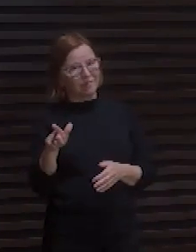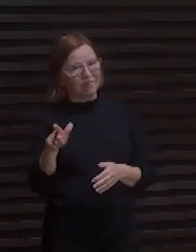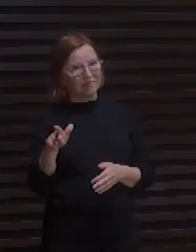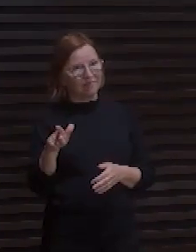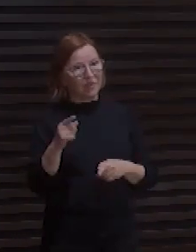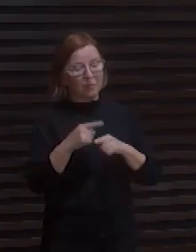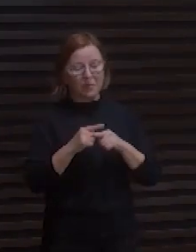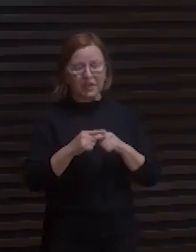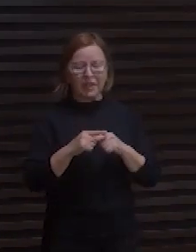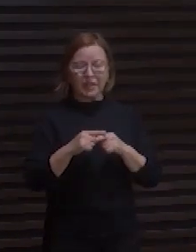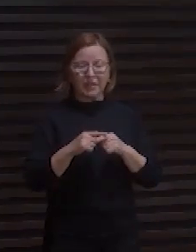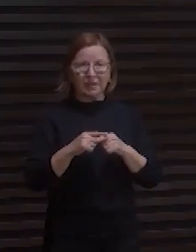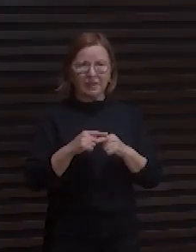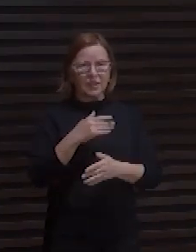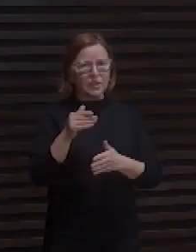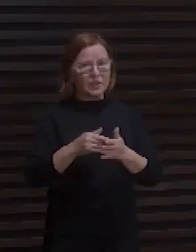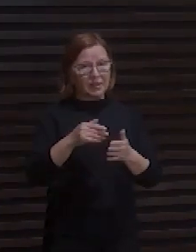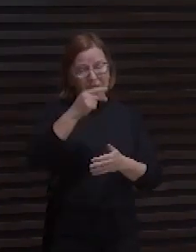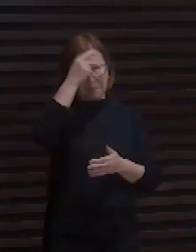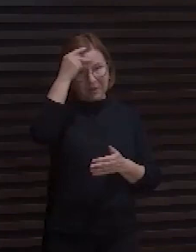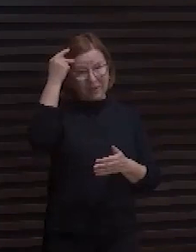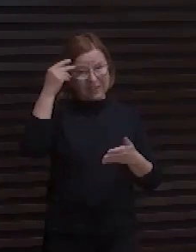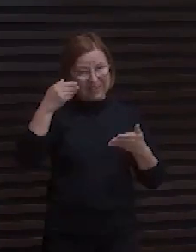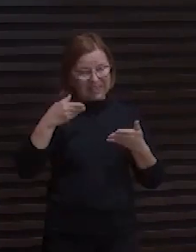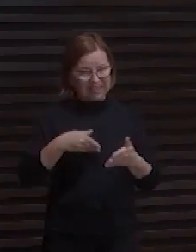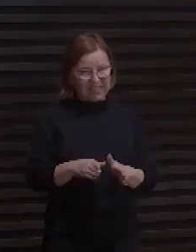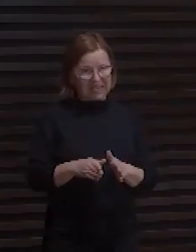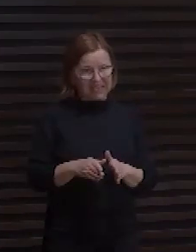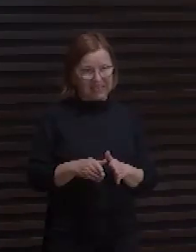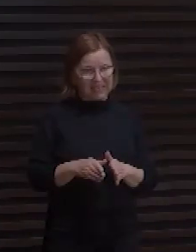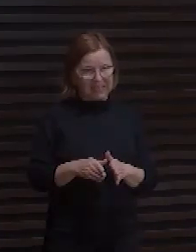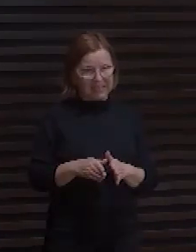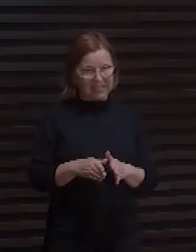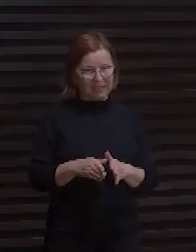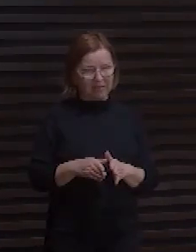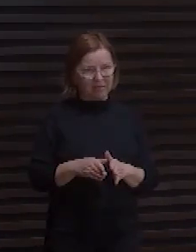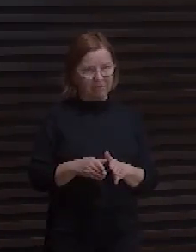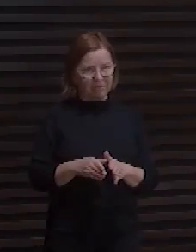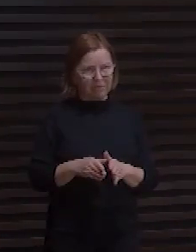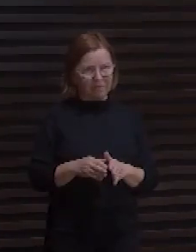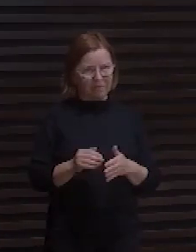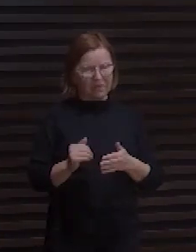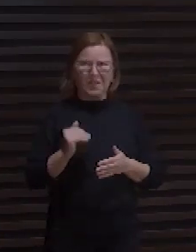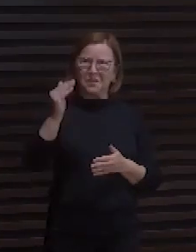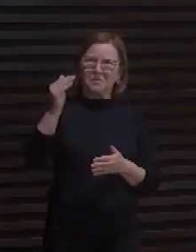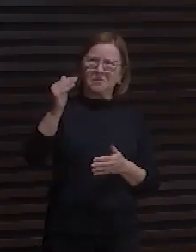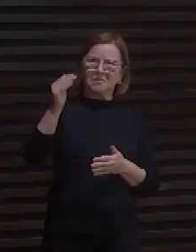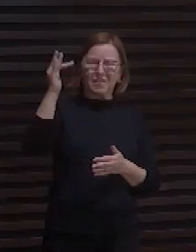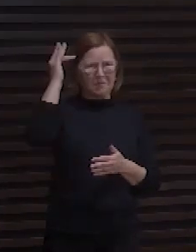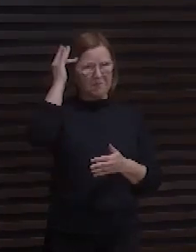Porque todo aquele que nasce, ele nasce um adulto, maduro,